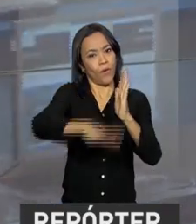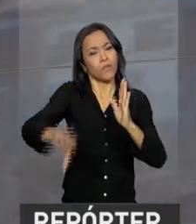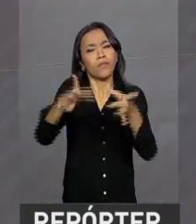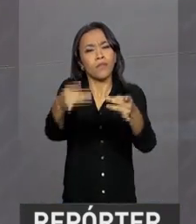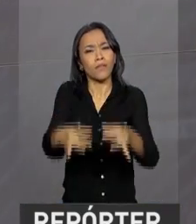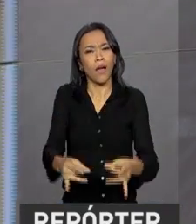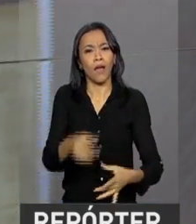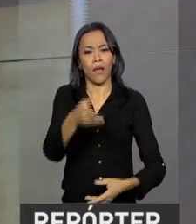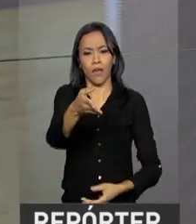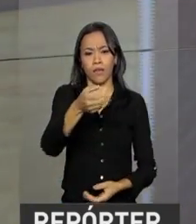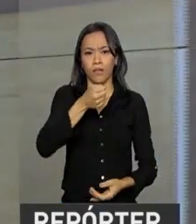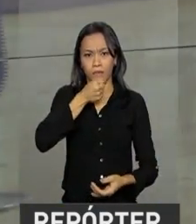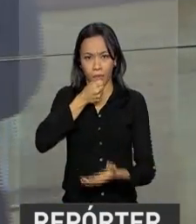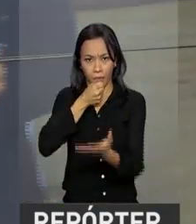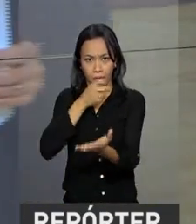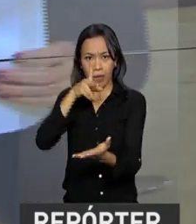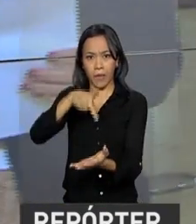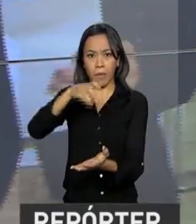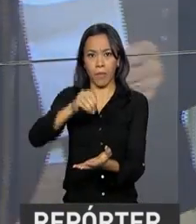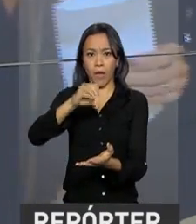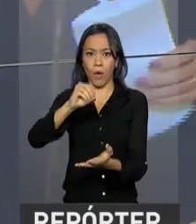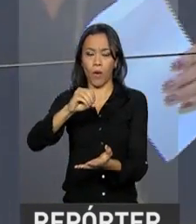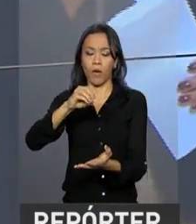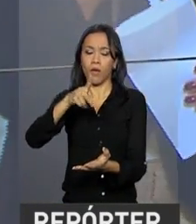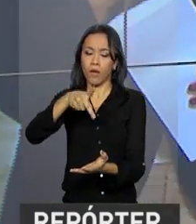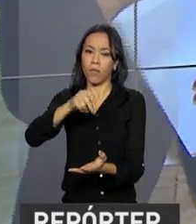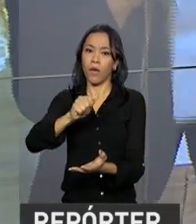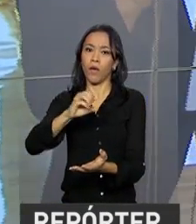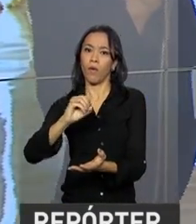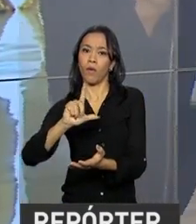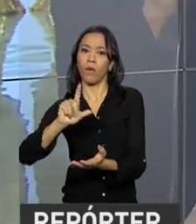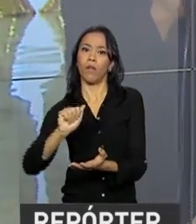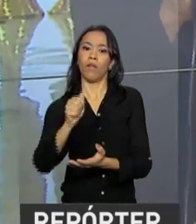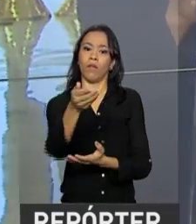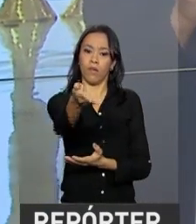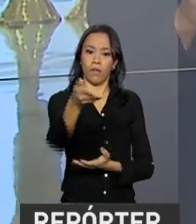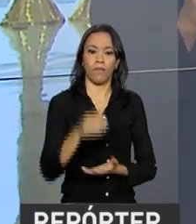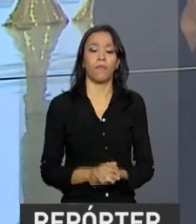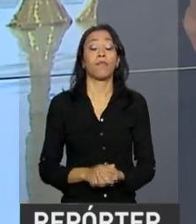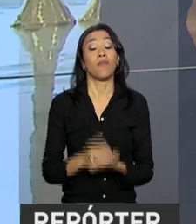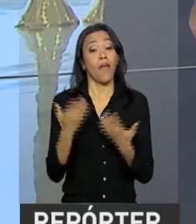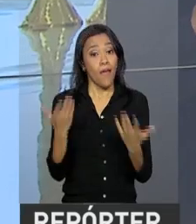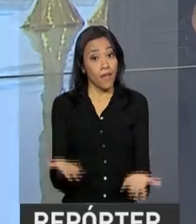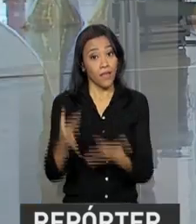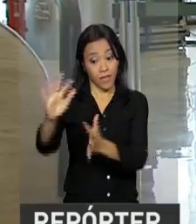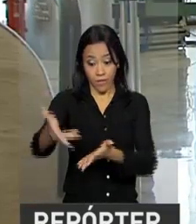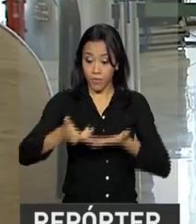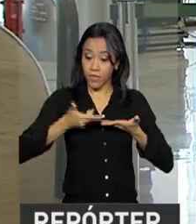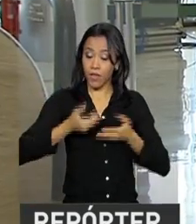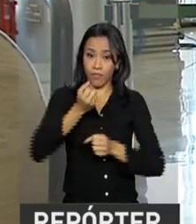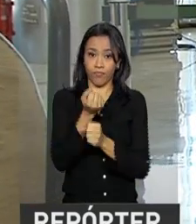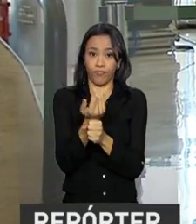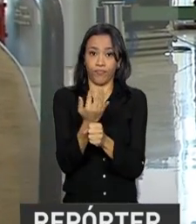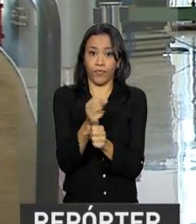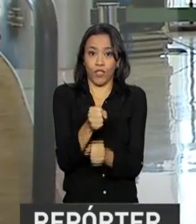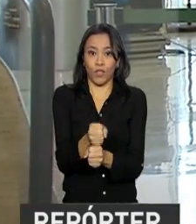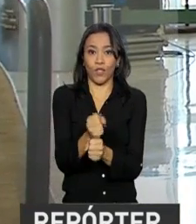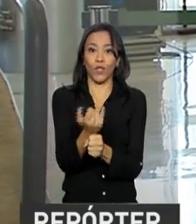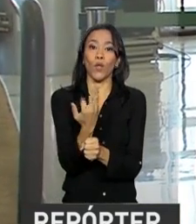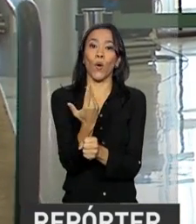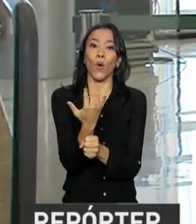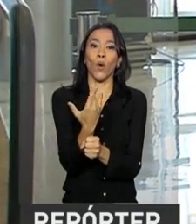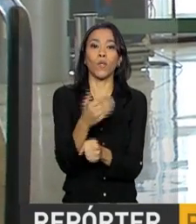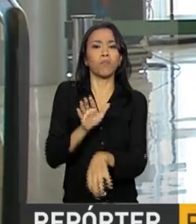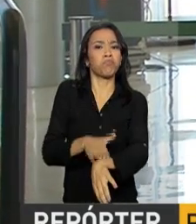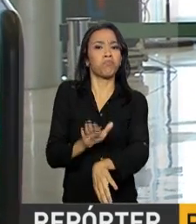os detalhes com Paola deor Oi Paola Oi Renata essa cerimônia de recepção da Tocha ela acontece a partir das 3 da tarde aqui